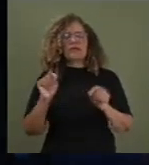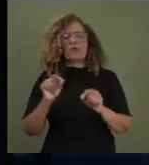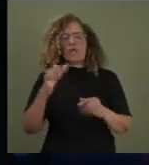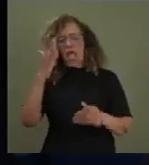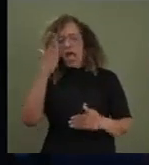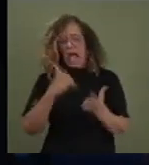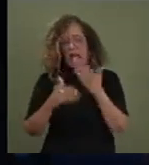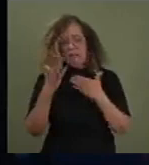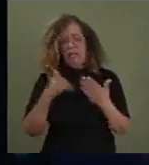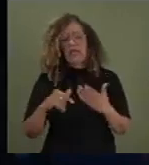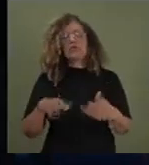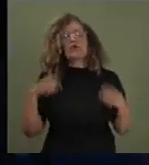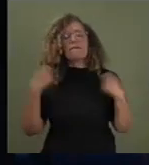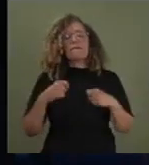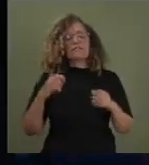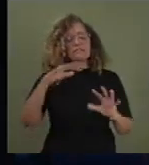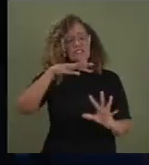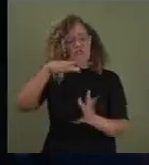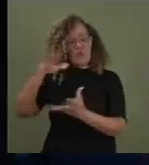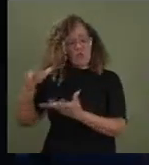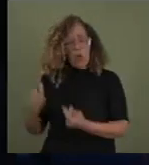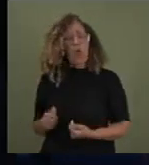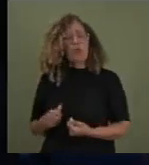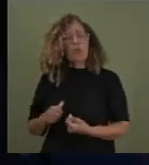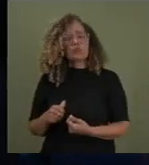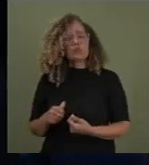mundo onde a abundância coexiste com a carência